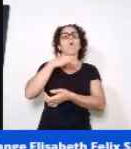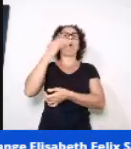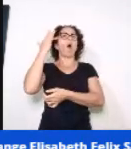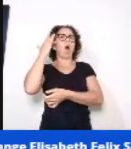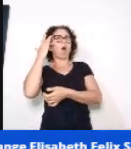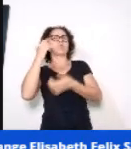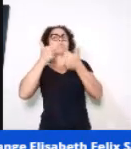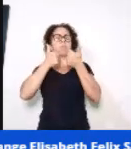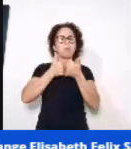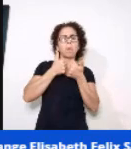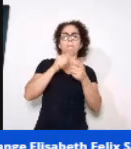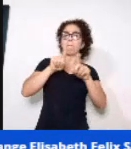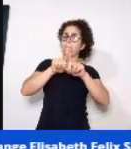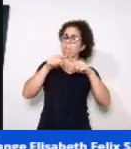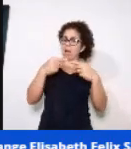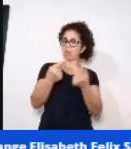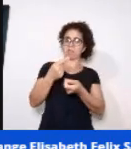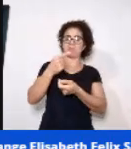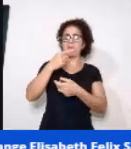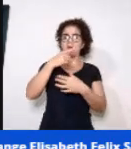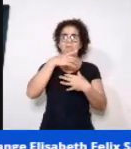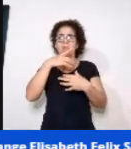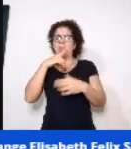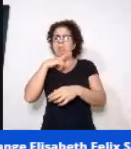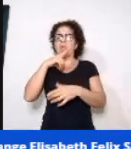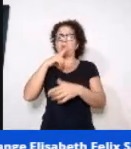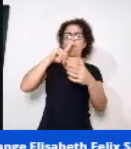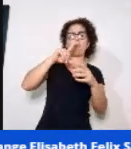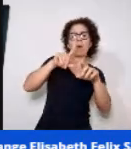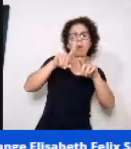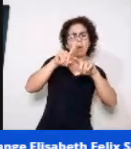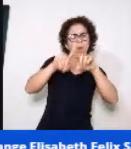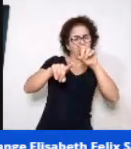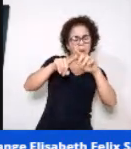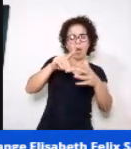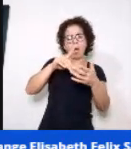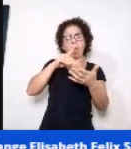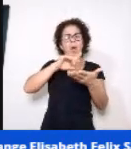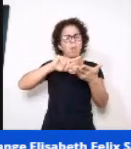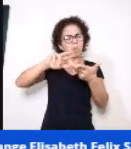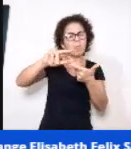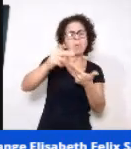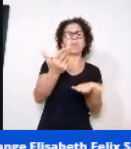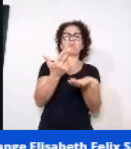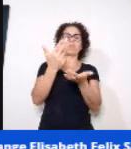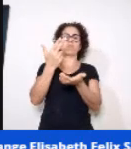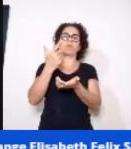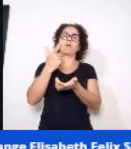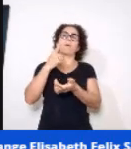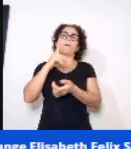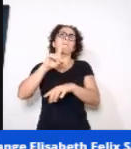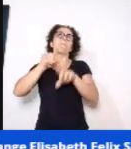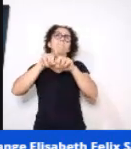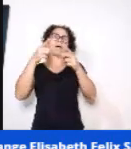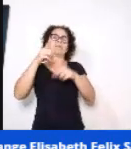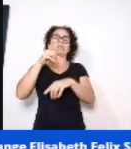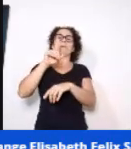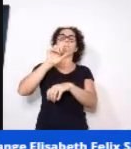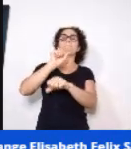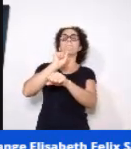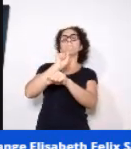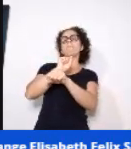que me incomoda, né? Mas o procrastinar, sim. Eu sempre deixava para amanhã. E